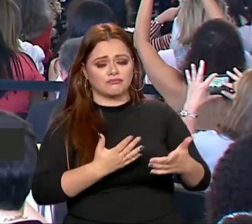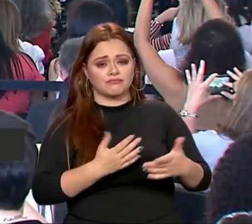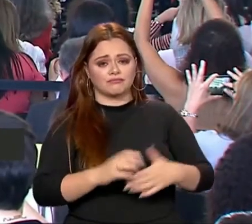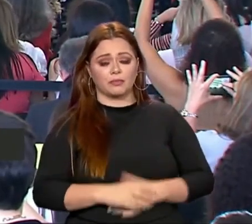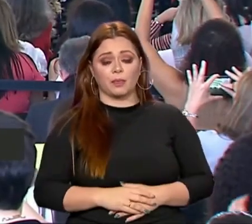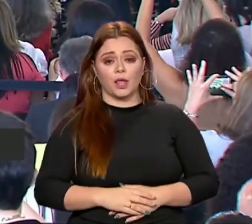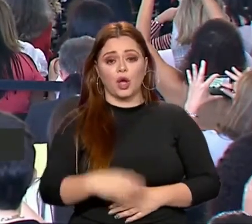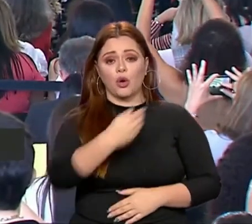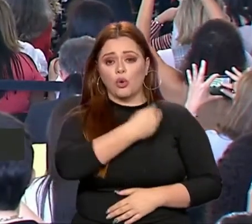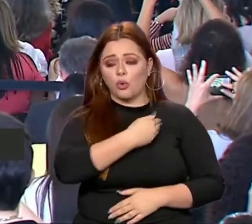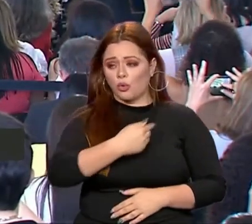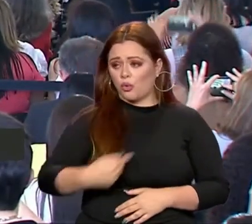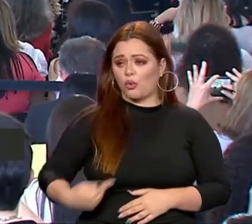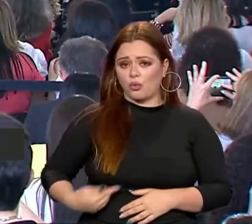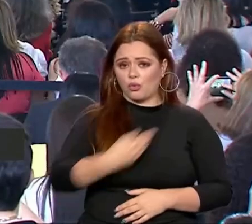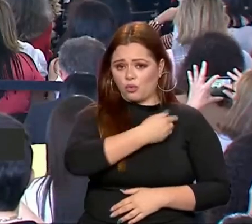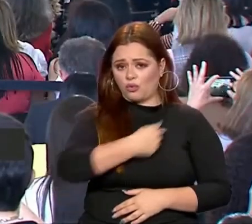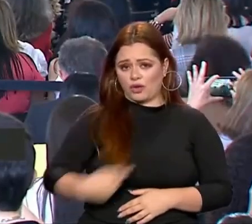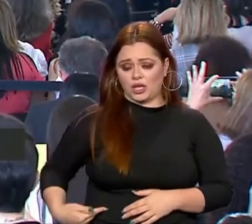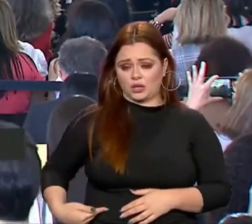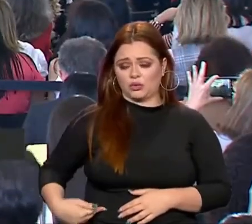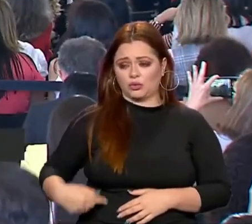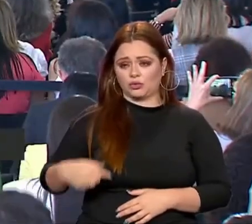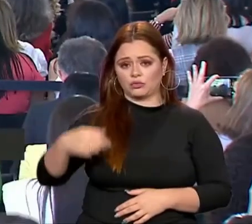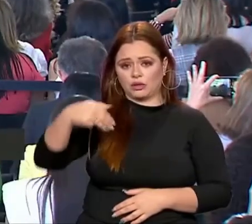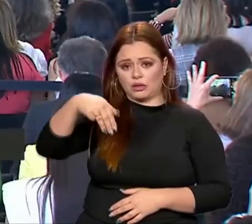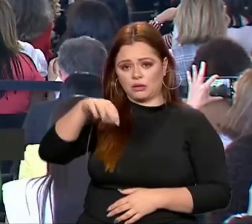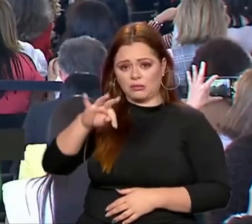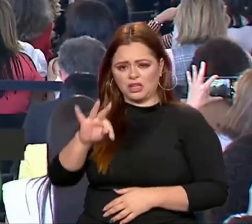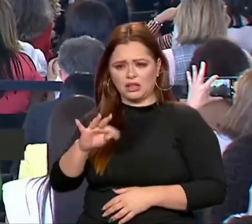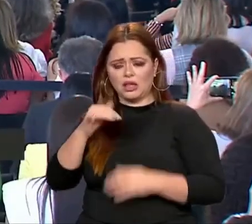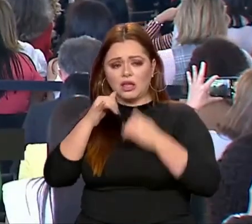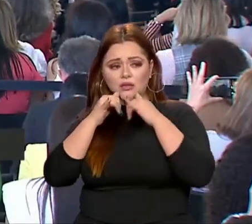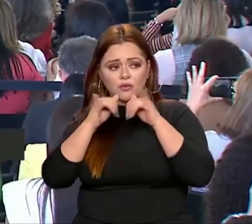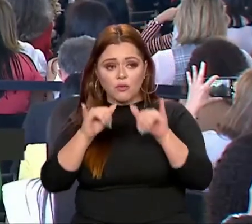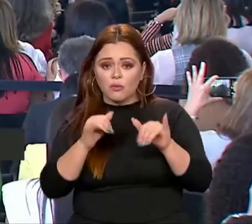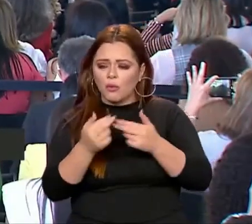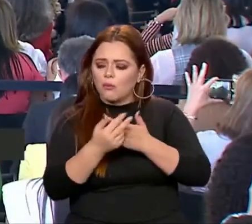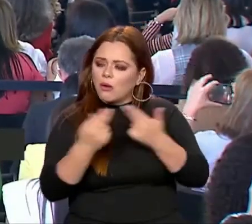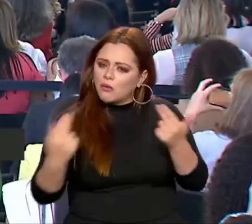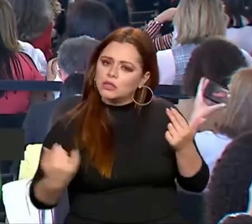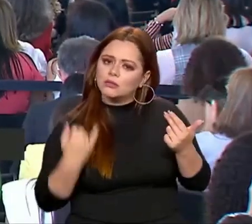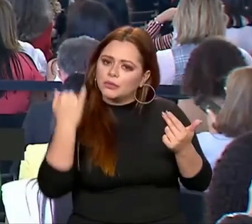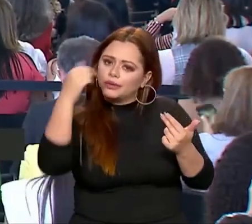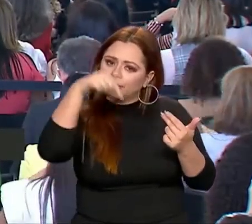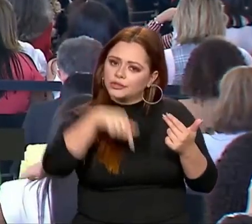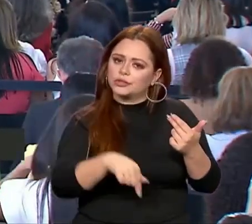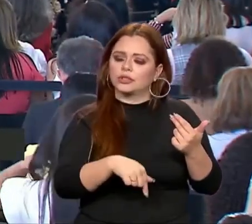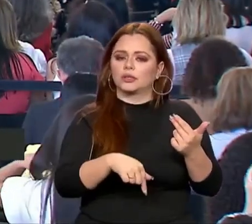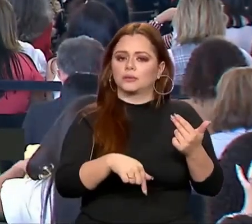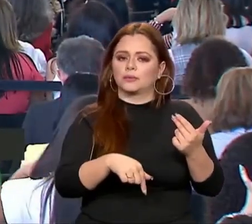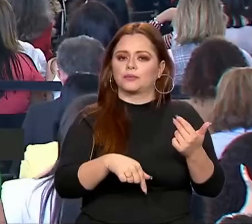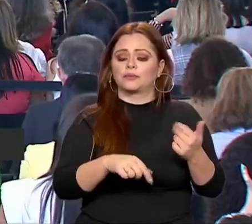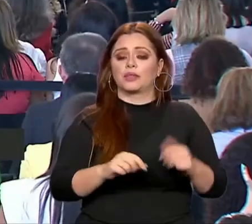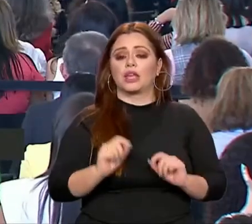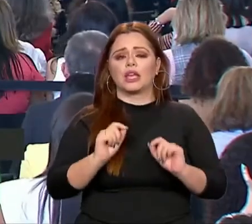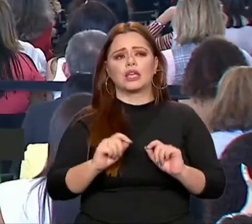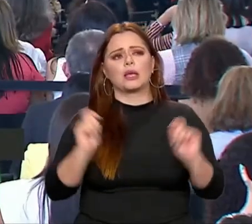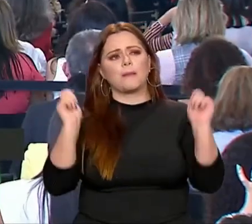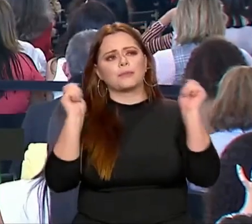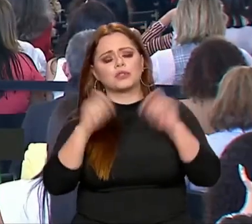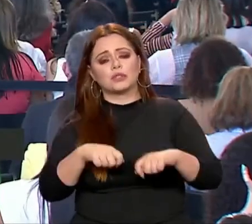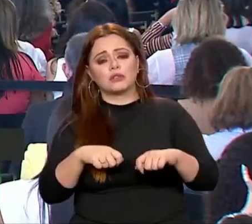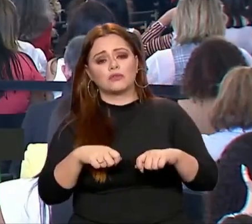o governador do Mato Grosso disse uma coisa importante aqui Possivelmente